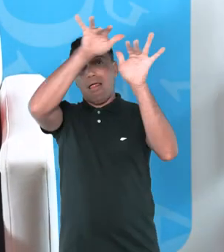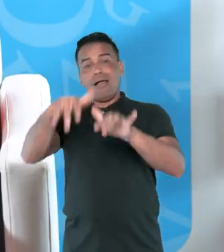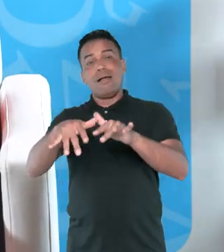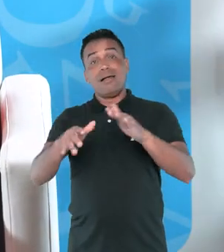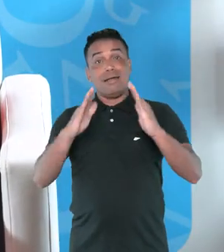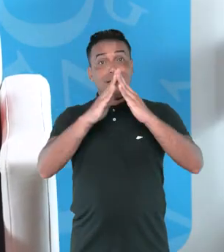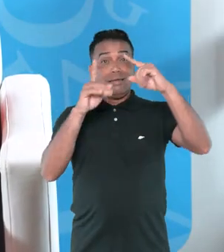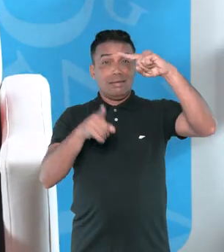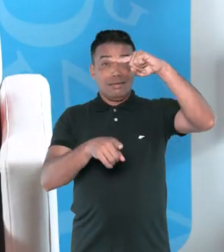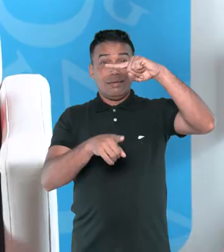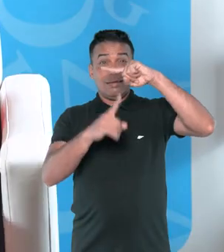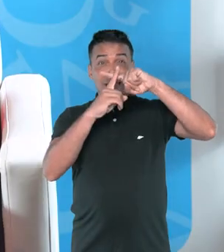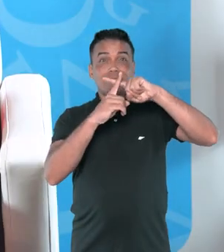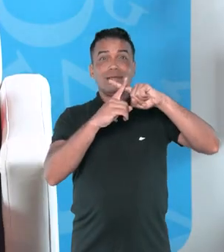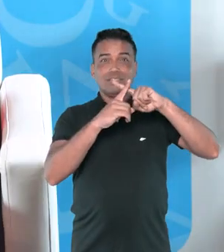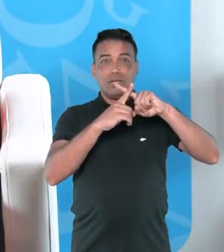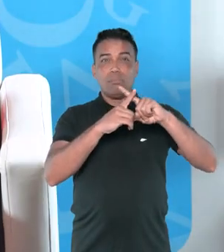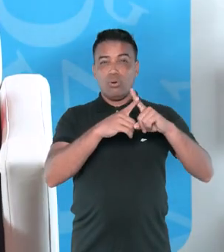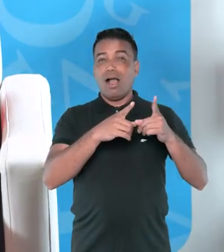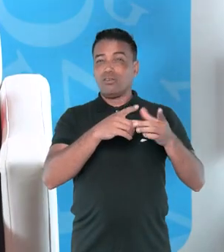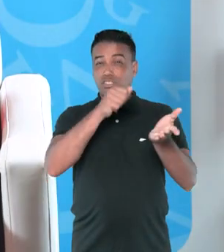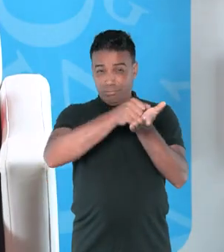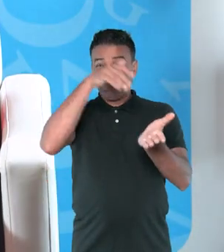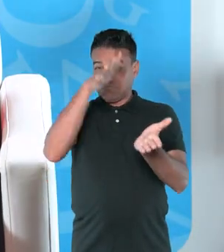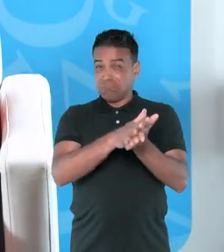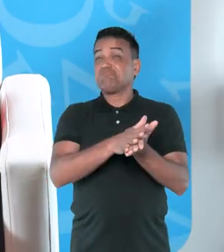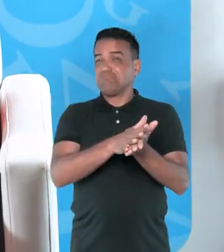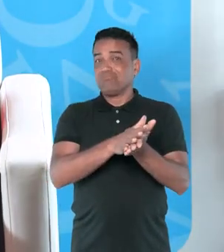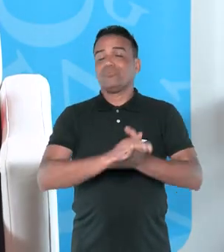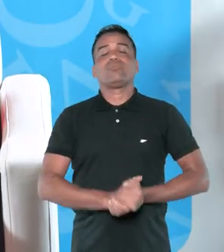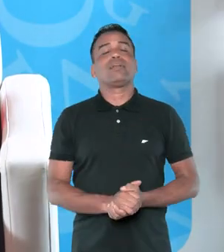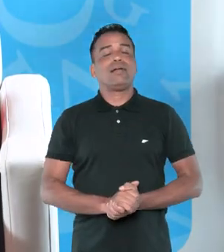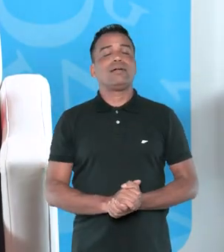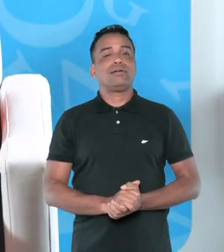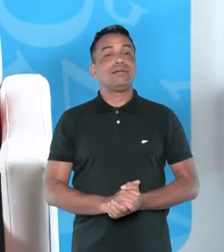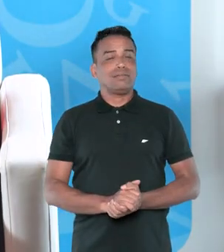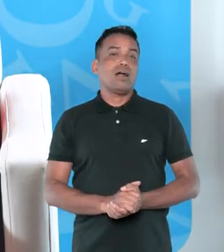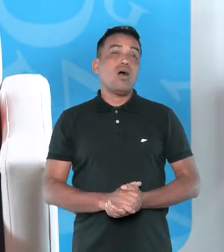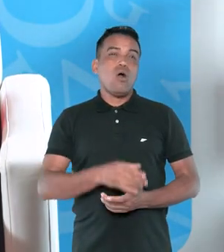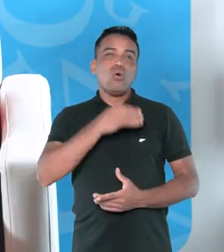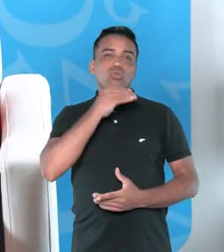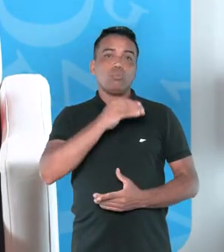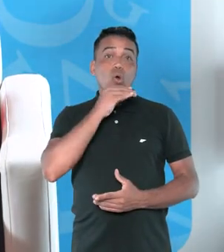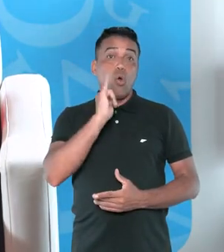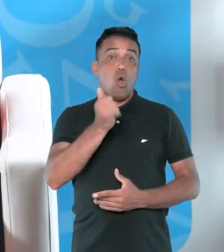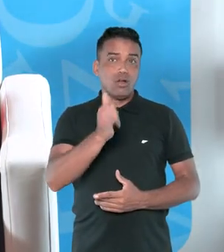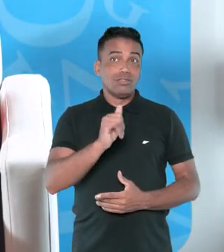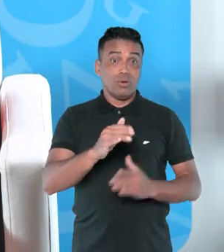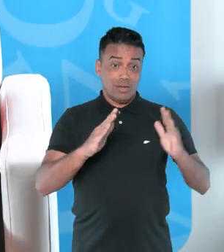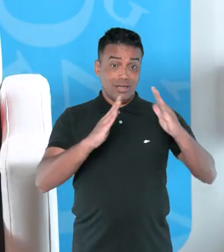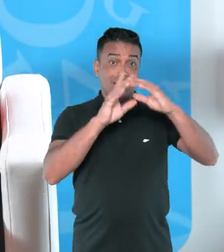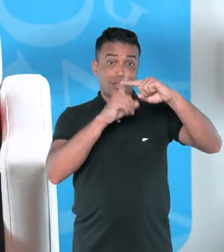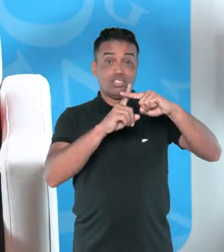cobrir a igreja como vingança. E aí é essa história que o Drummond conta, porque quando a duna começa a cobrir a igreja, vem o